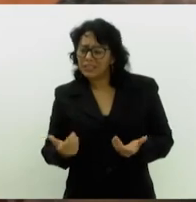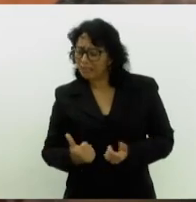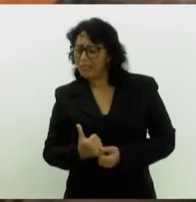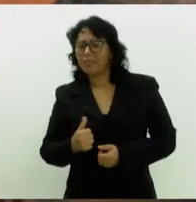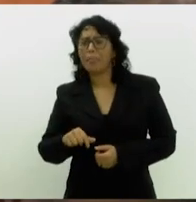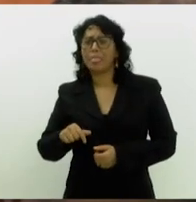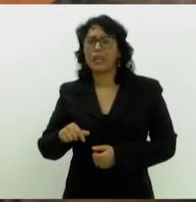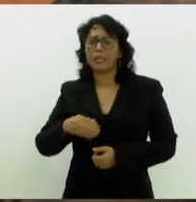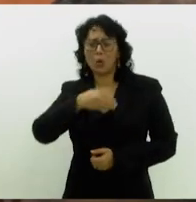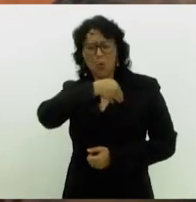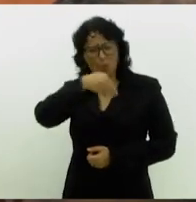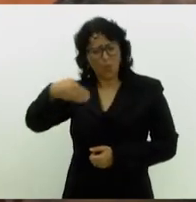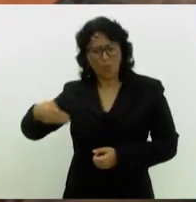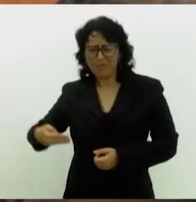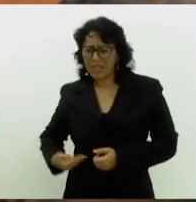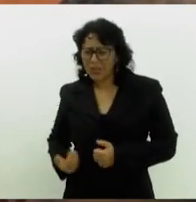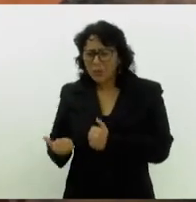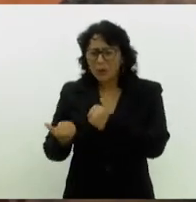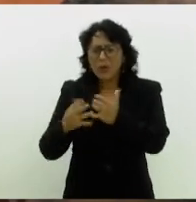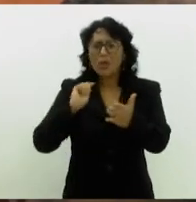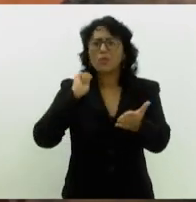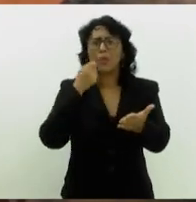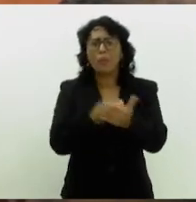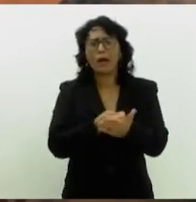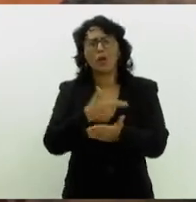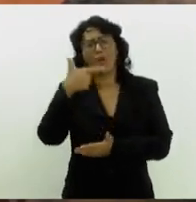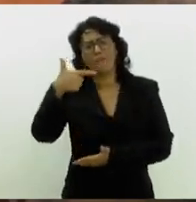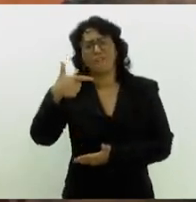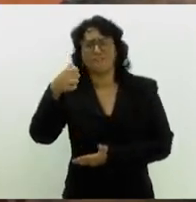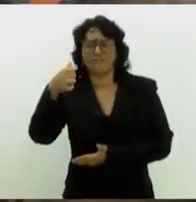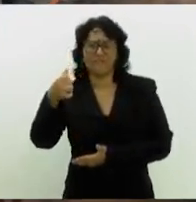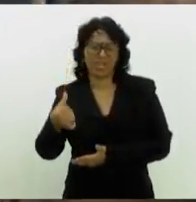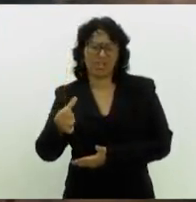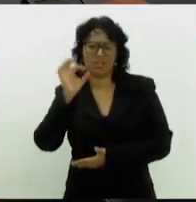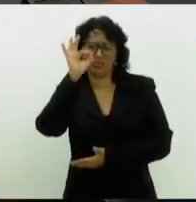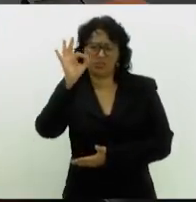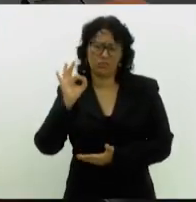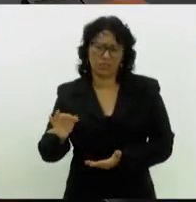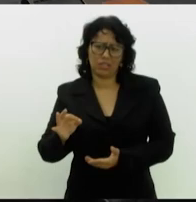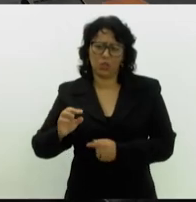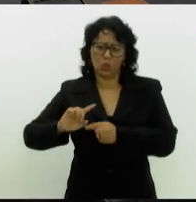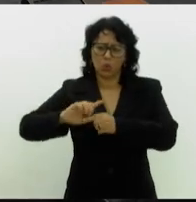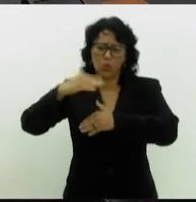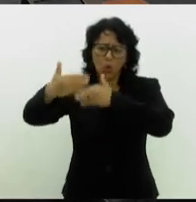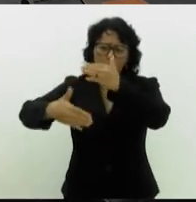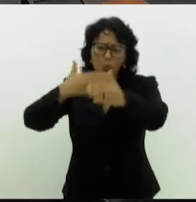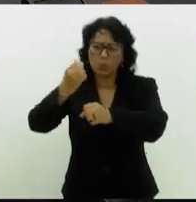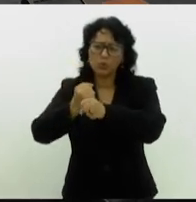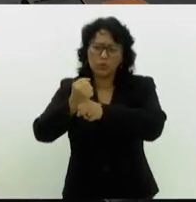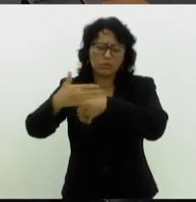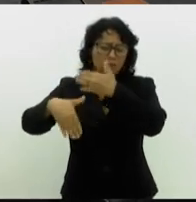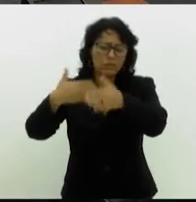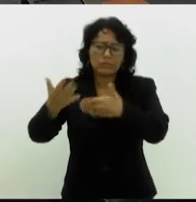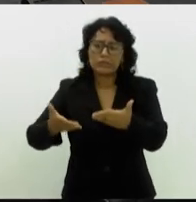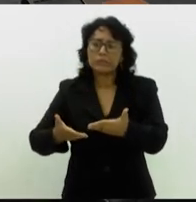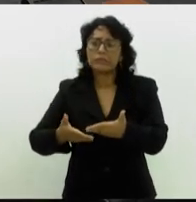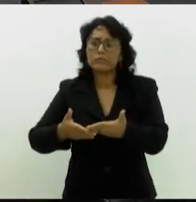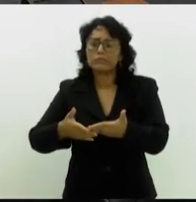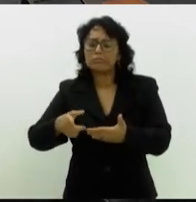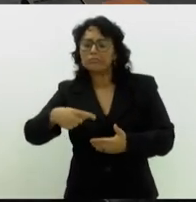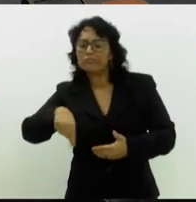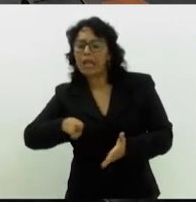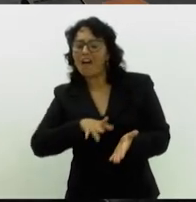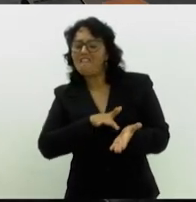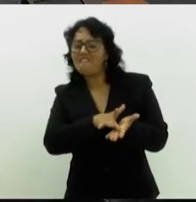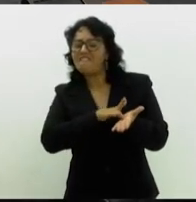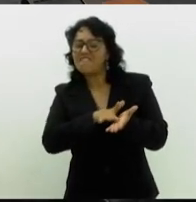eleitoral nos outros anos ele tá dando calote nos servidores a sobremesa e requerimento de